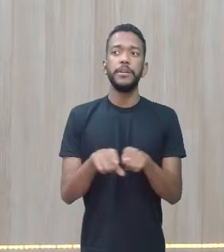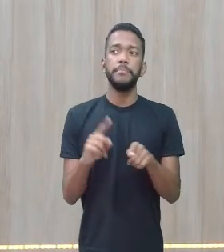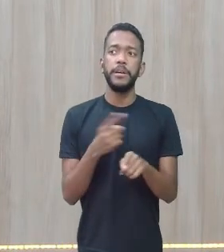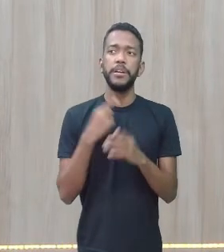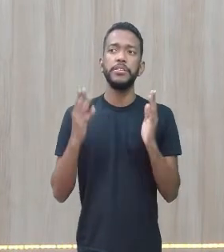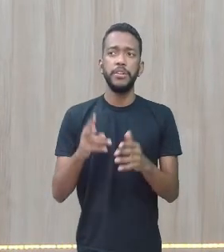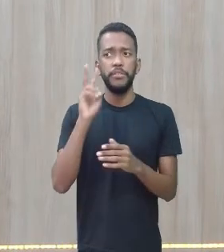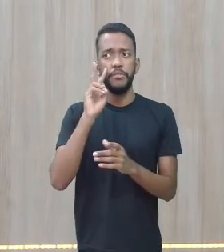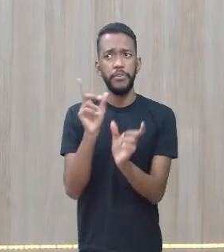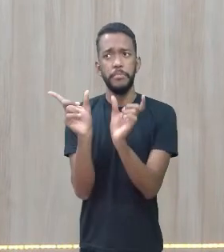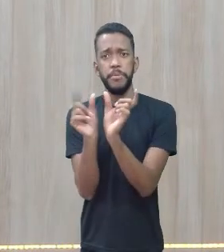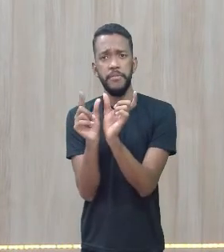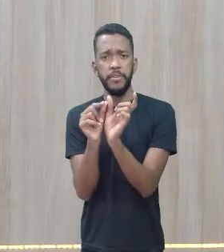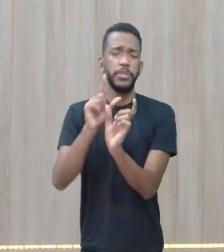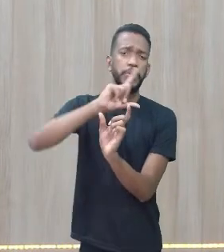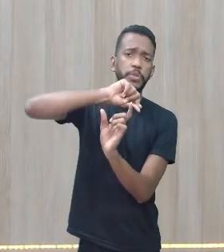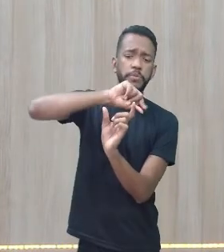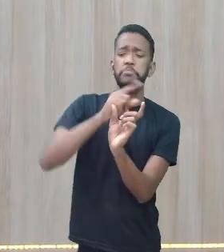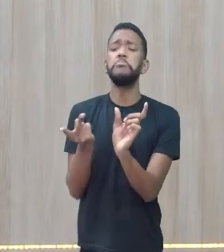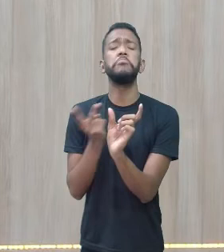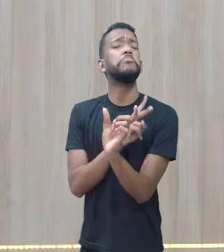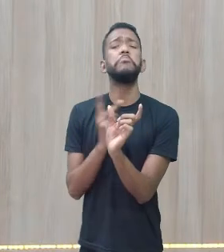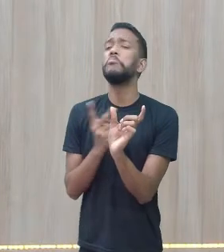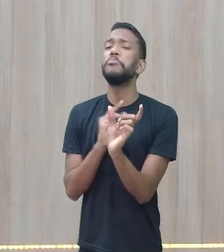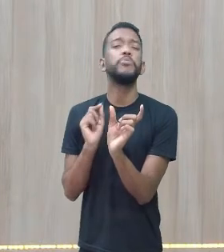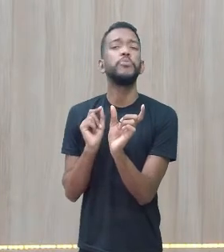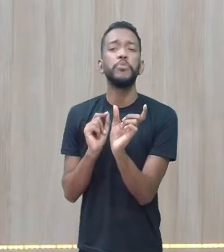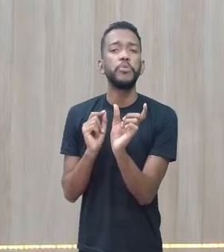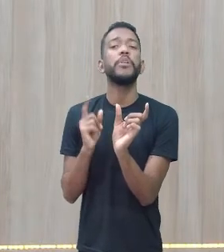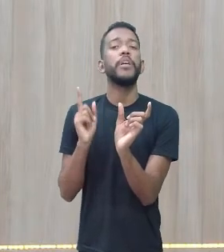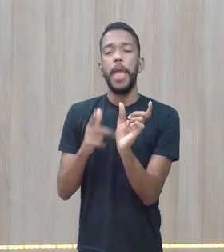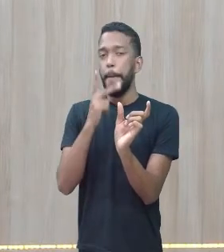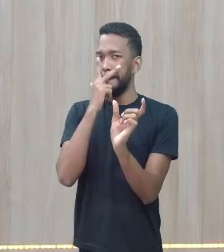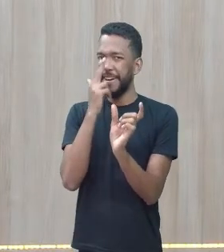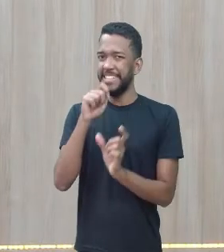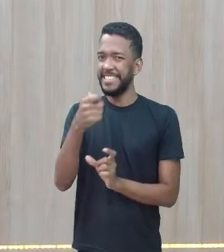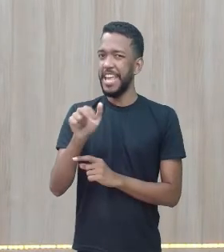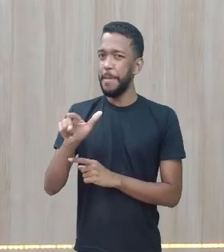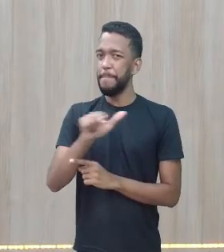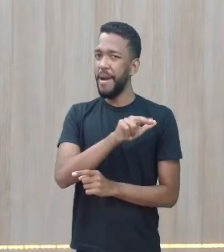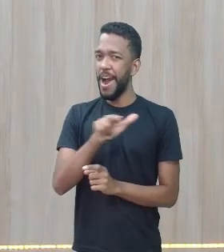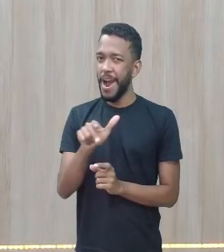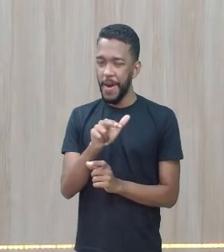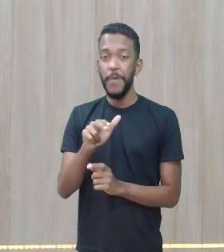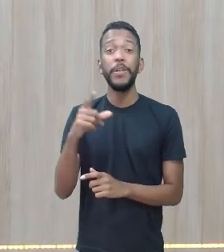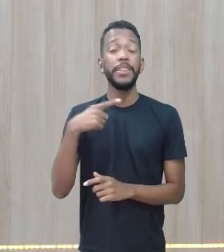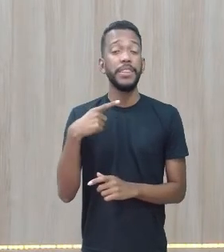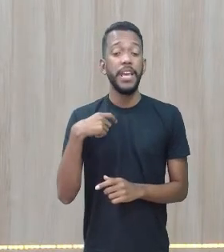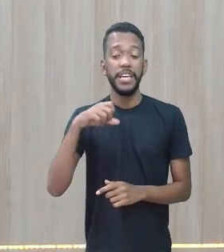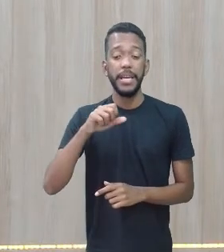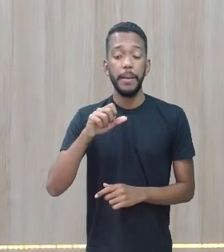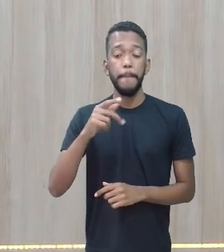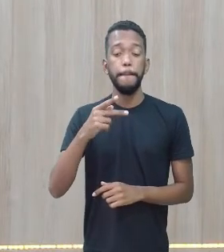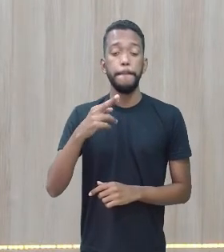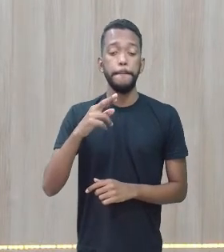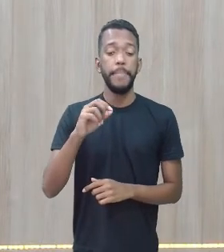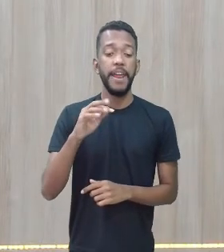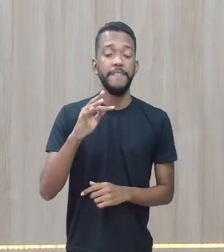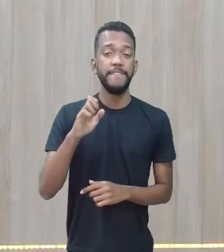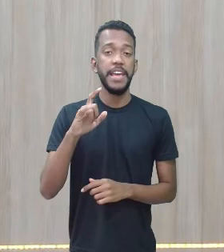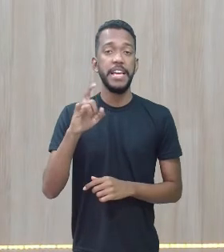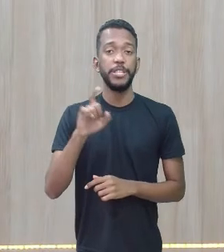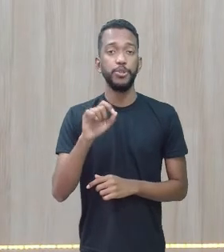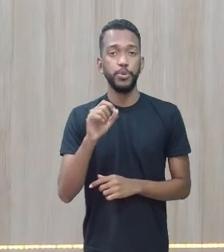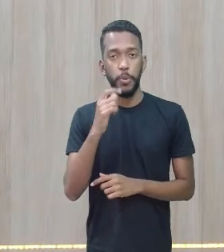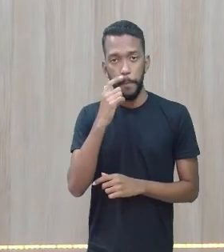E quem são eles? Esses dois que eu falei assim, são dois irmãos. São aquelas sílabas que